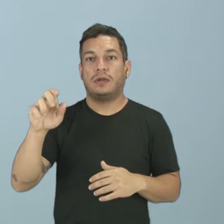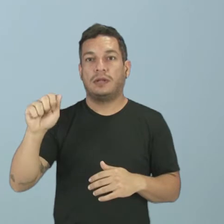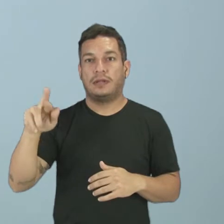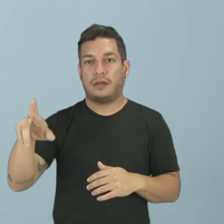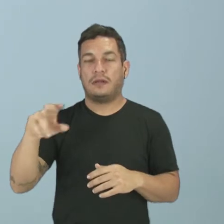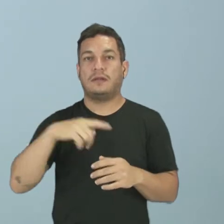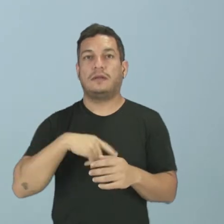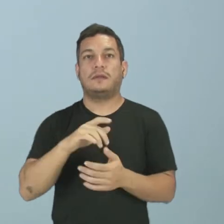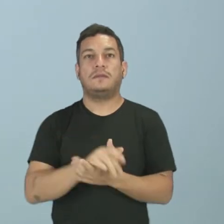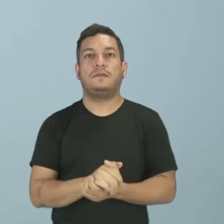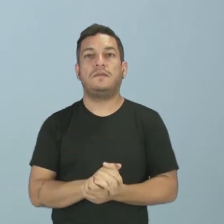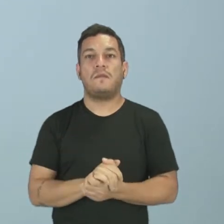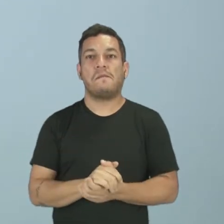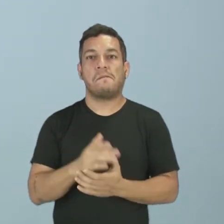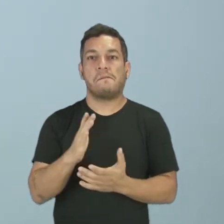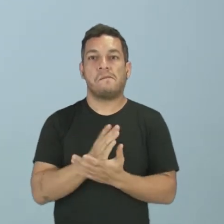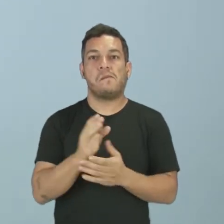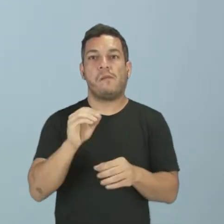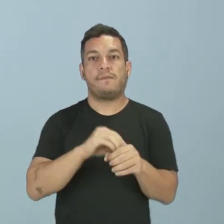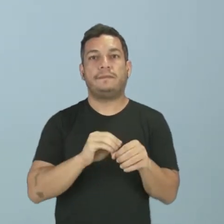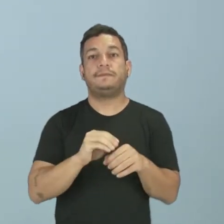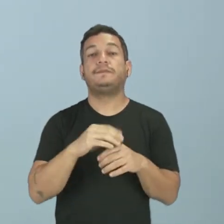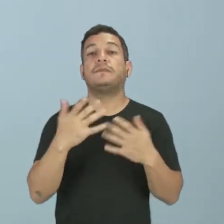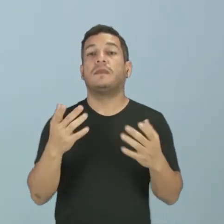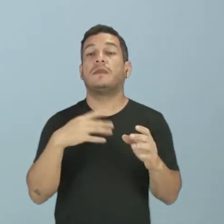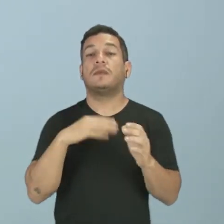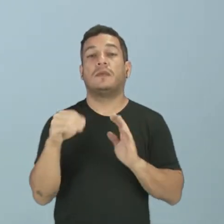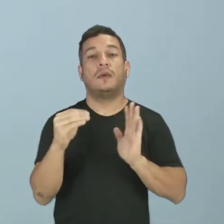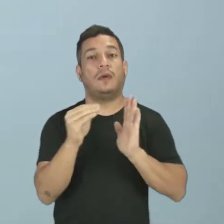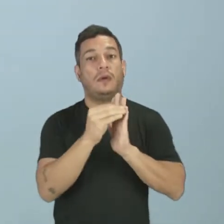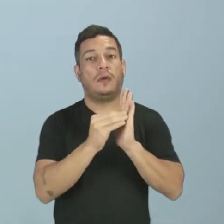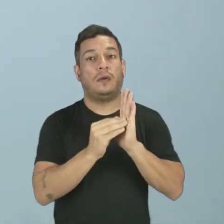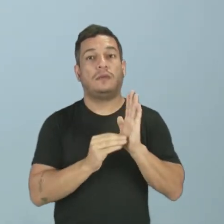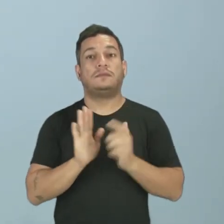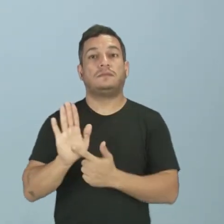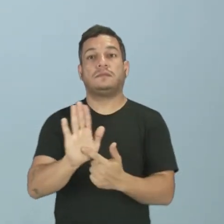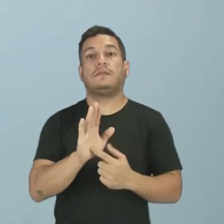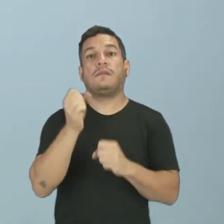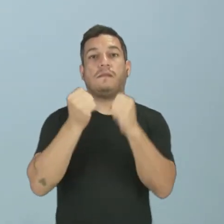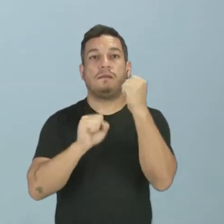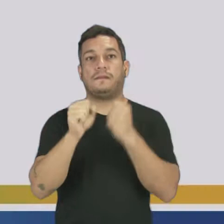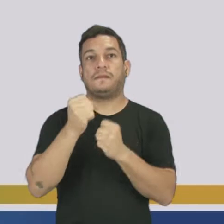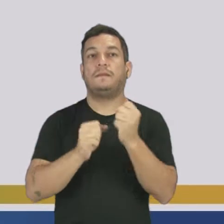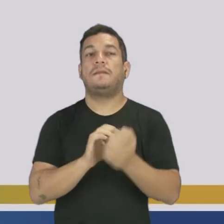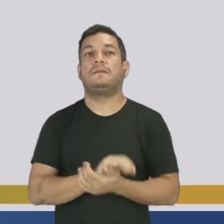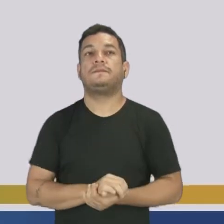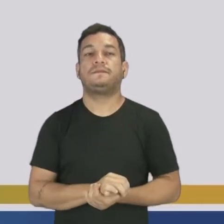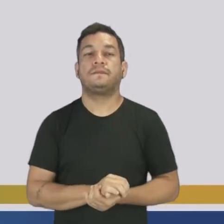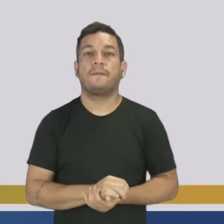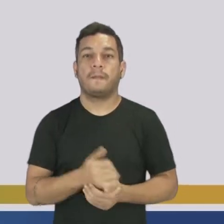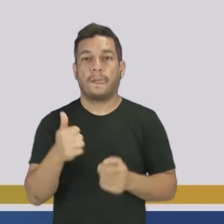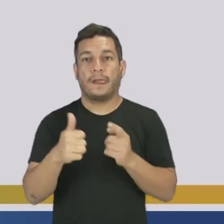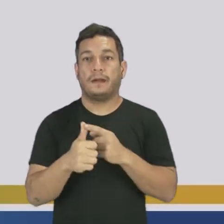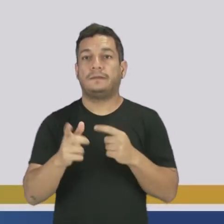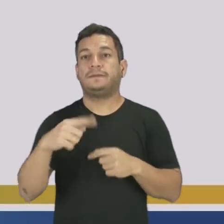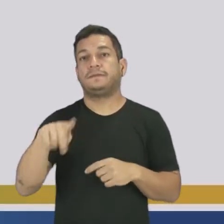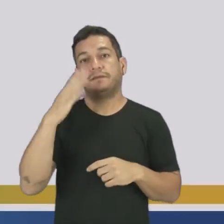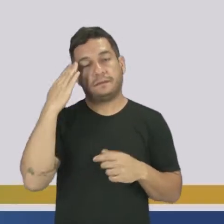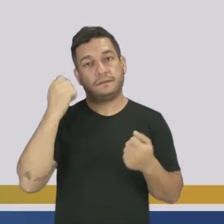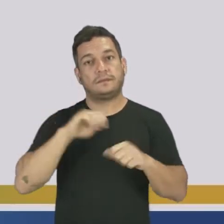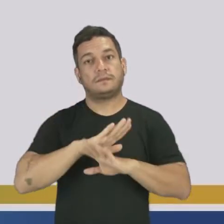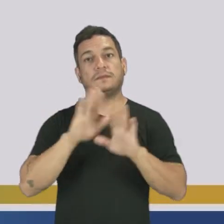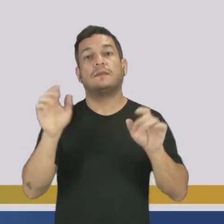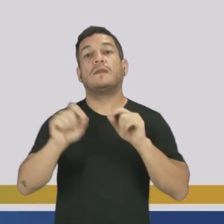núcleo atômico, algumas partículas e quais as aplicações delas na indústria. Primeiro você precisa entender